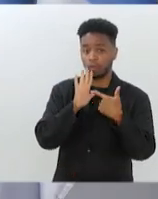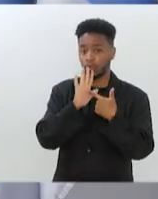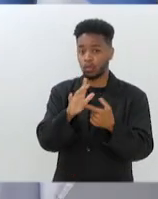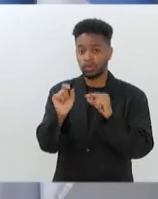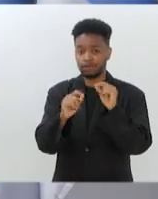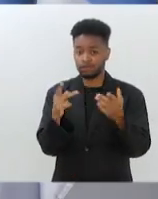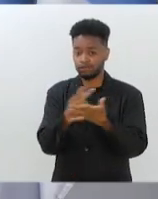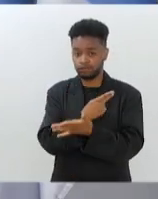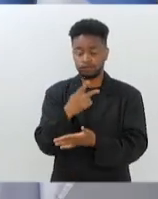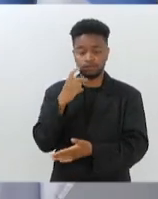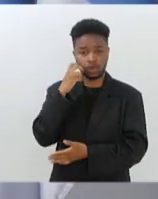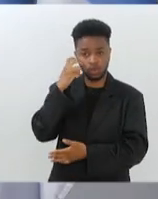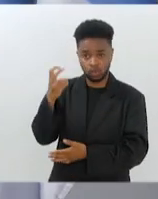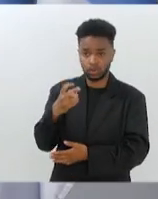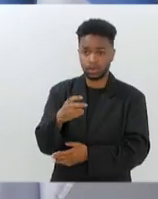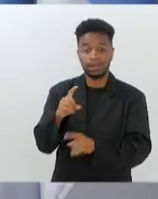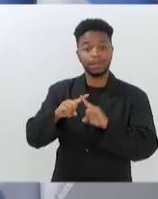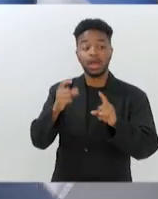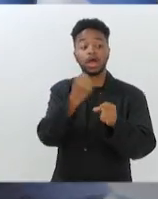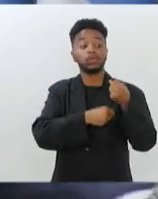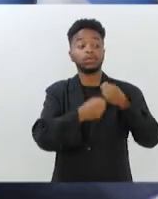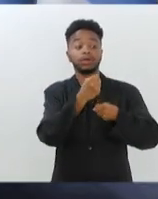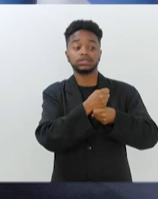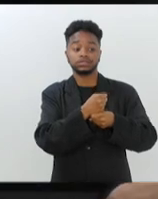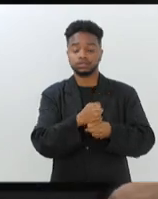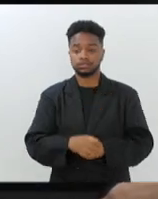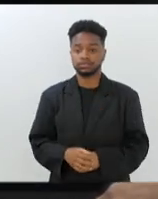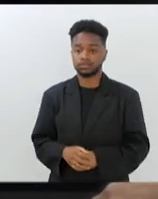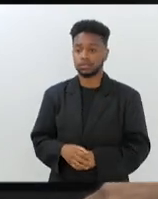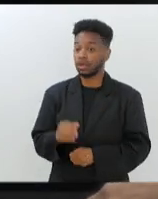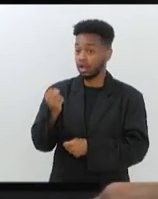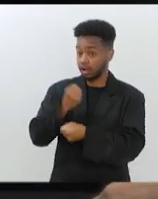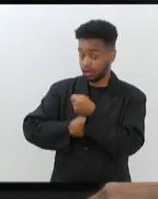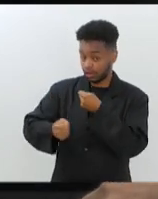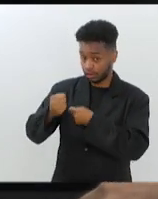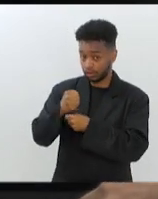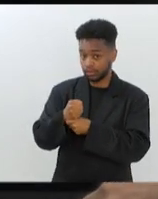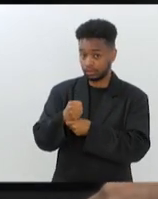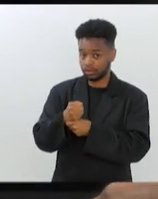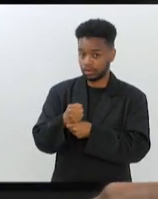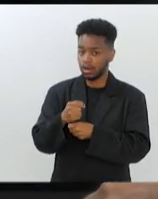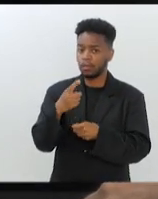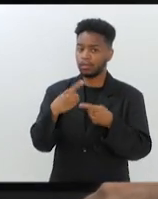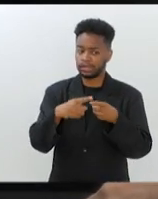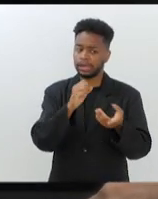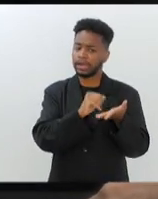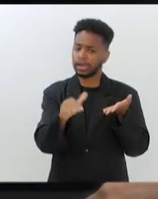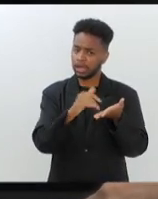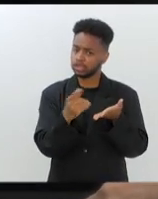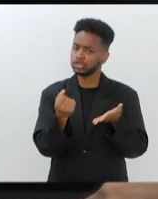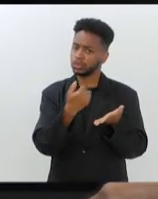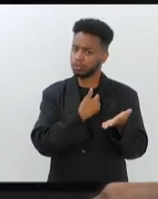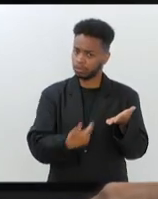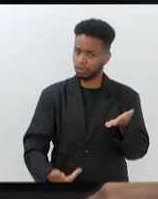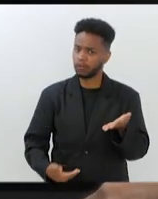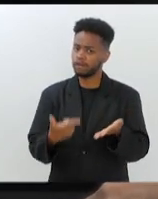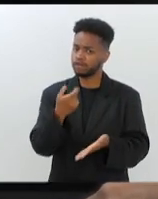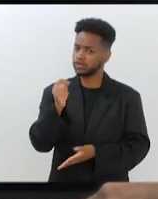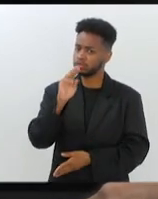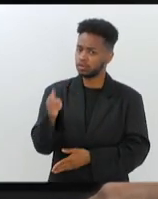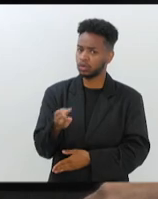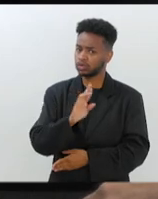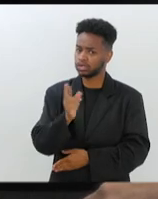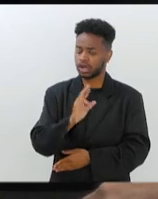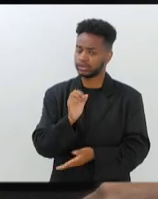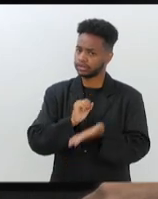metido a pouca vergonha que a ciedade tava se metendo no ano passado um ralo de dinheiro público mais R 20 milhões Reis jogado